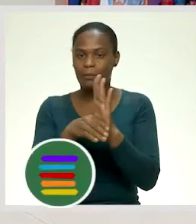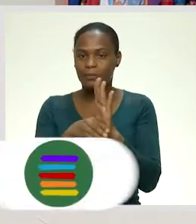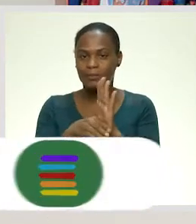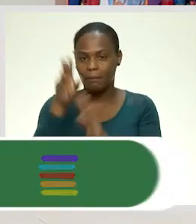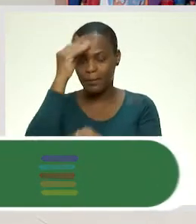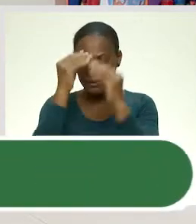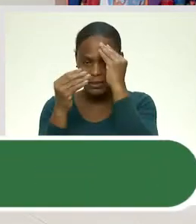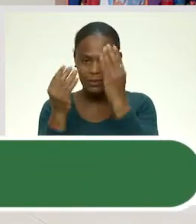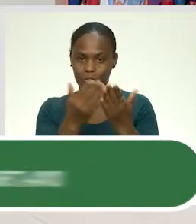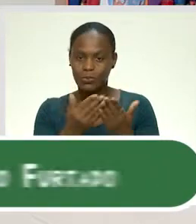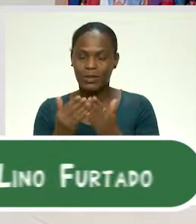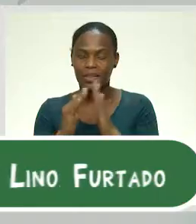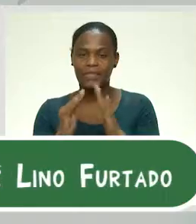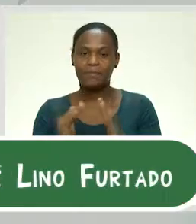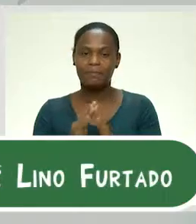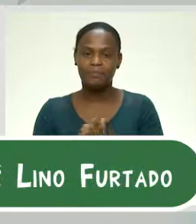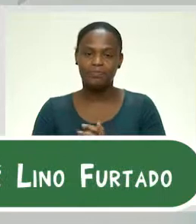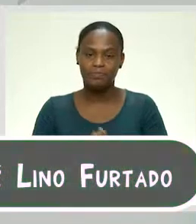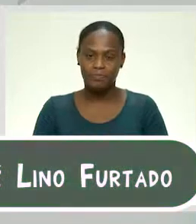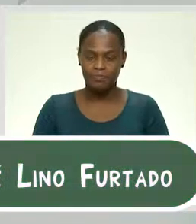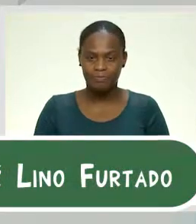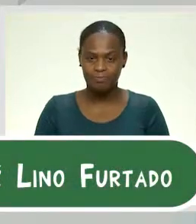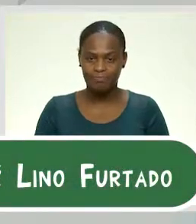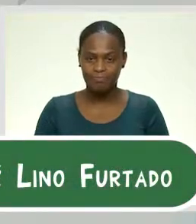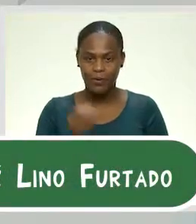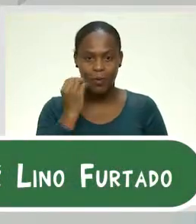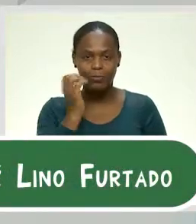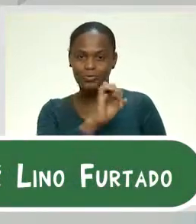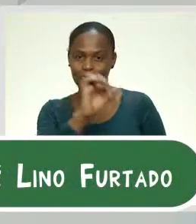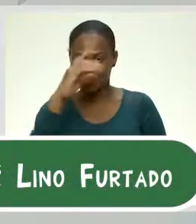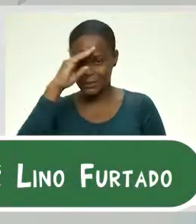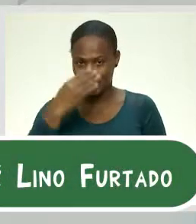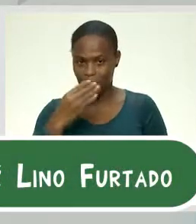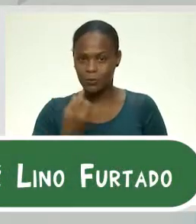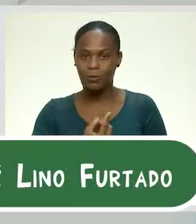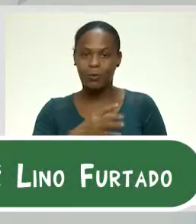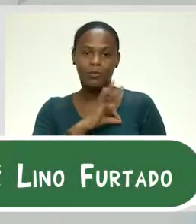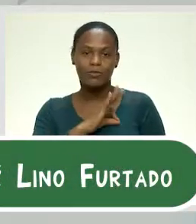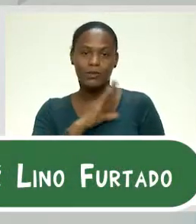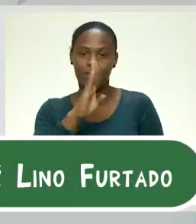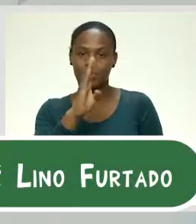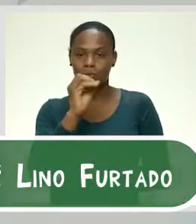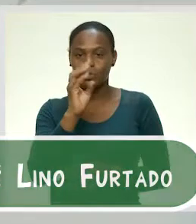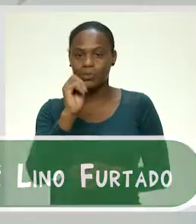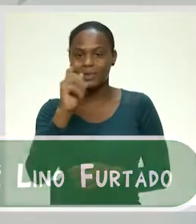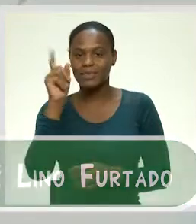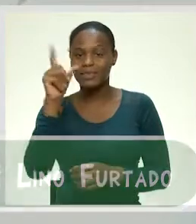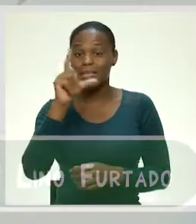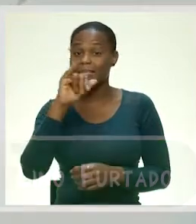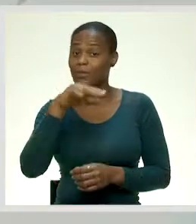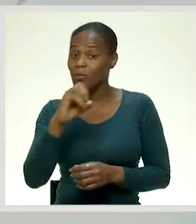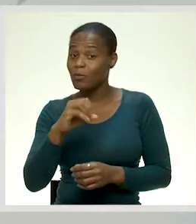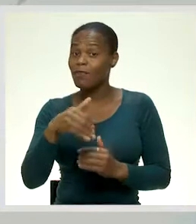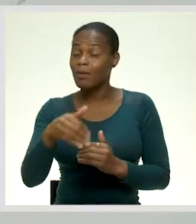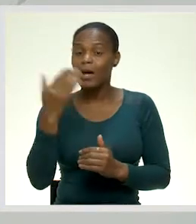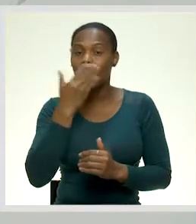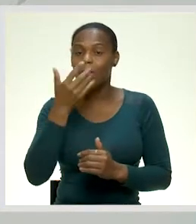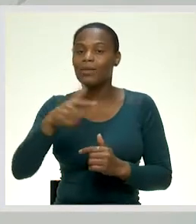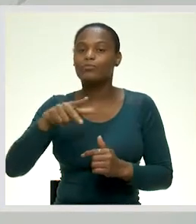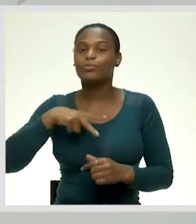Aprender e Estudar em Casa. Como sabem, sou o professor José Lino Furtado. Vamos para a nossa aula de língua portuguesa